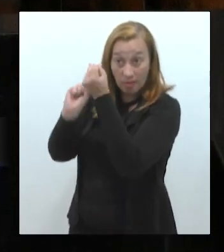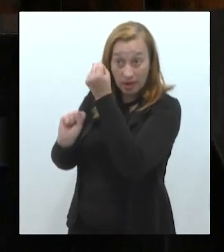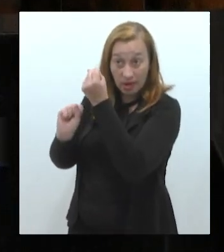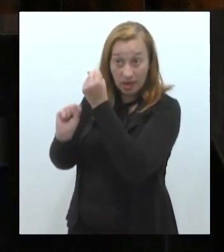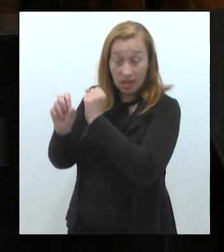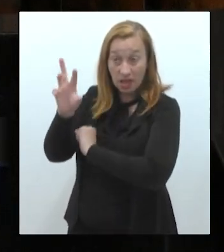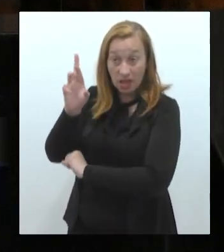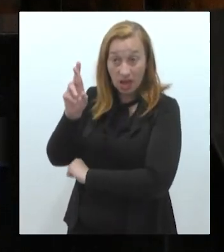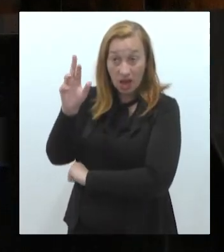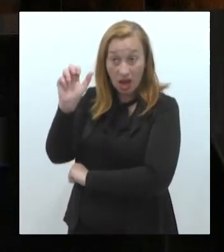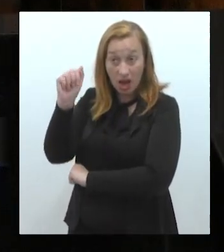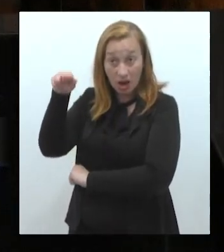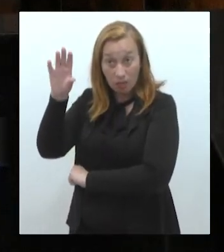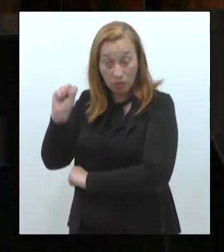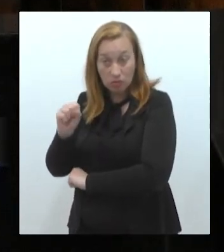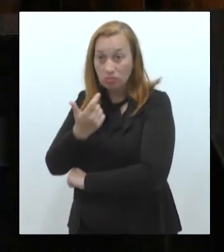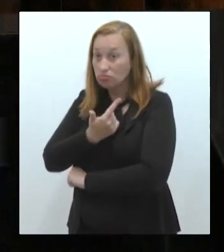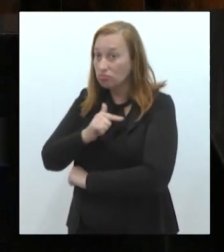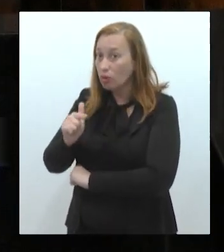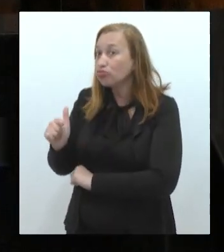não tinha